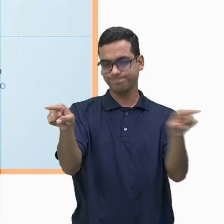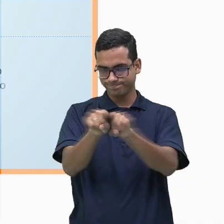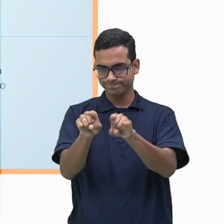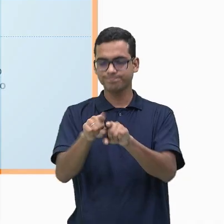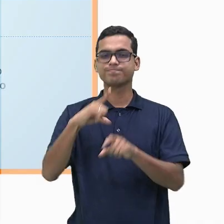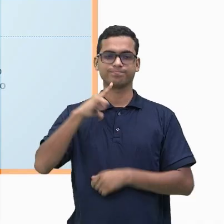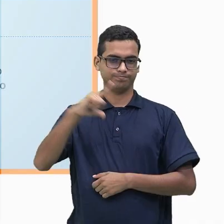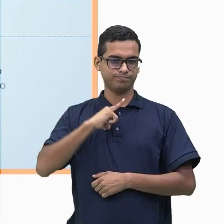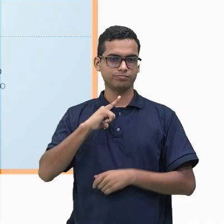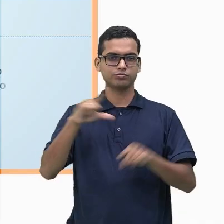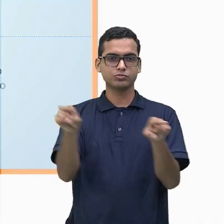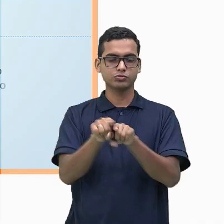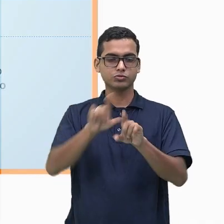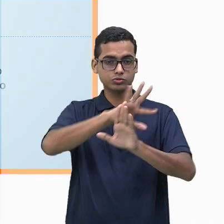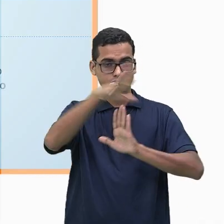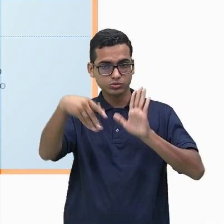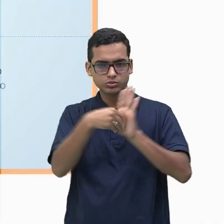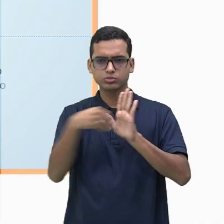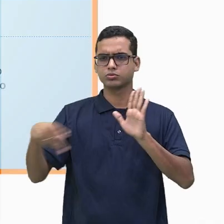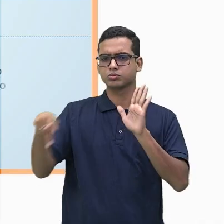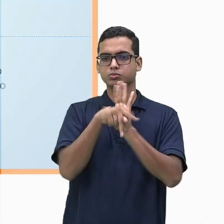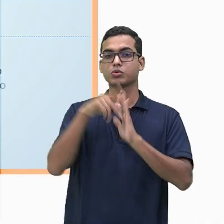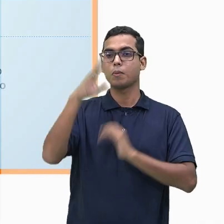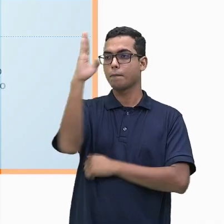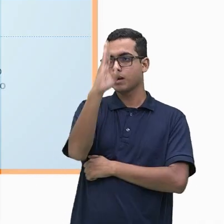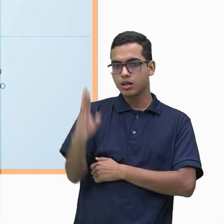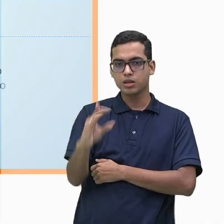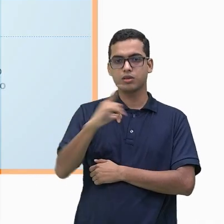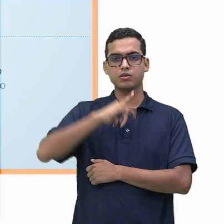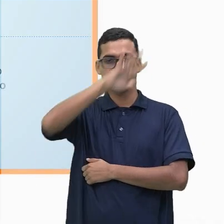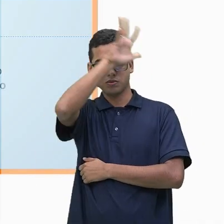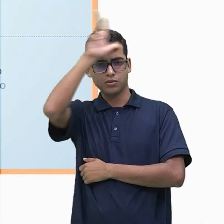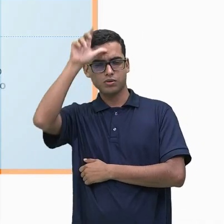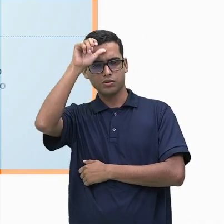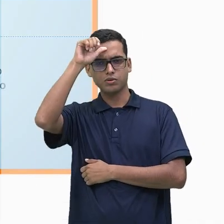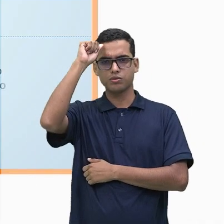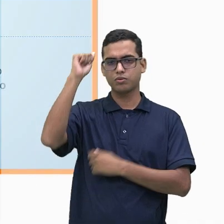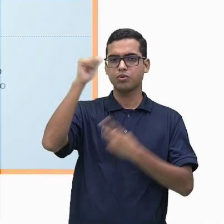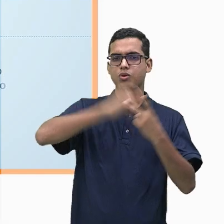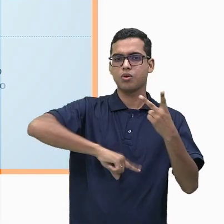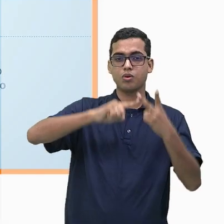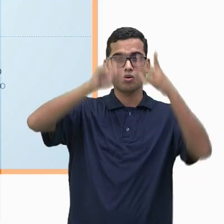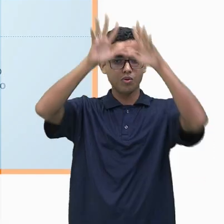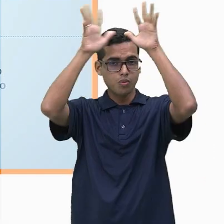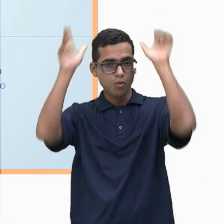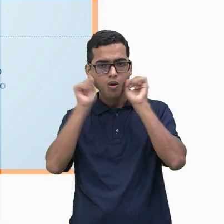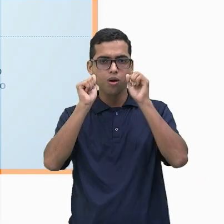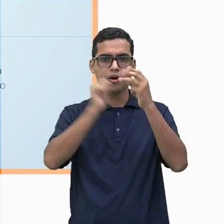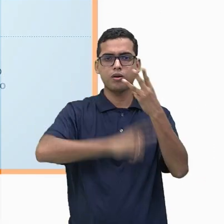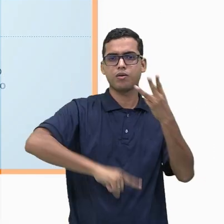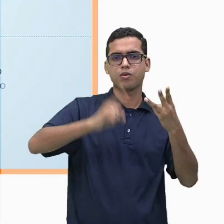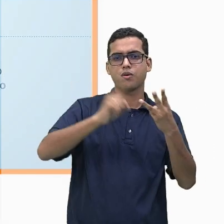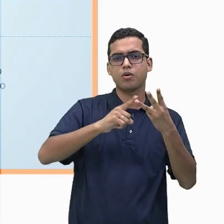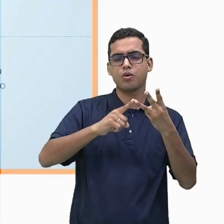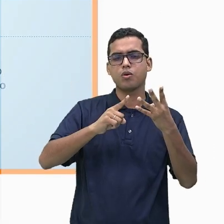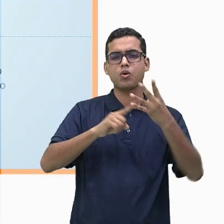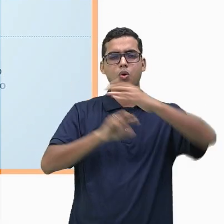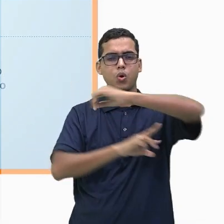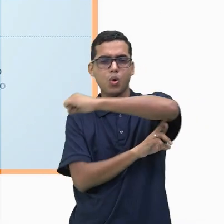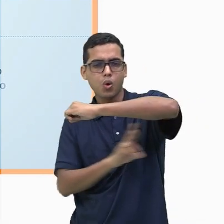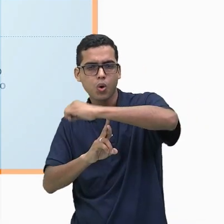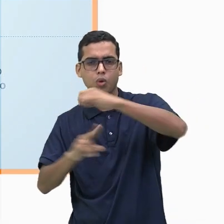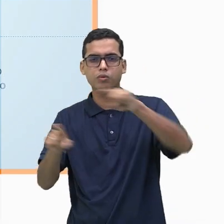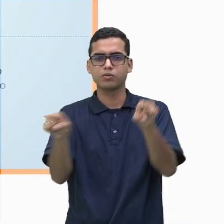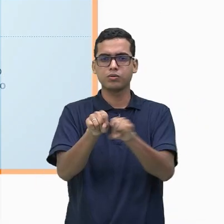Amazônia brasileira, né, que pega ali Amazonas, o Acre, Rondônia, uma parte do Mato Grosso, Pará, Amapá,